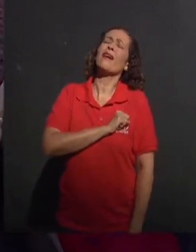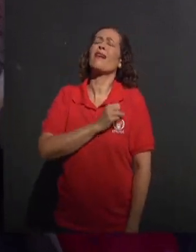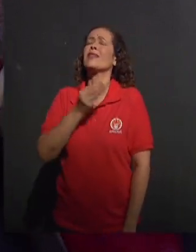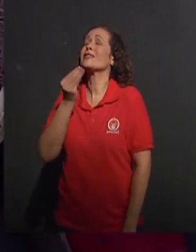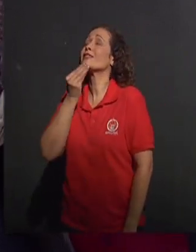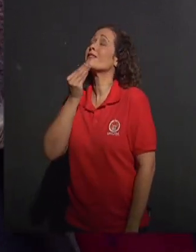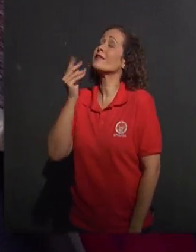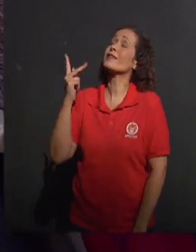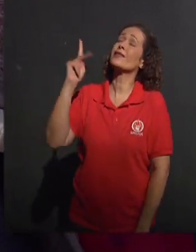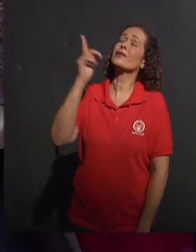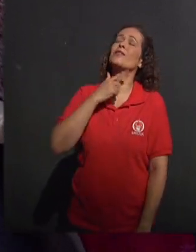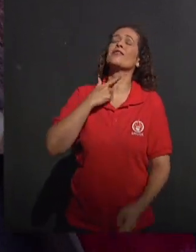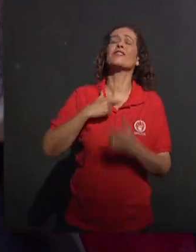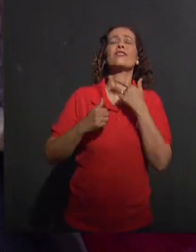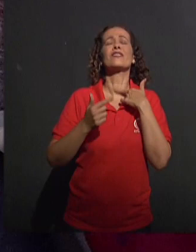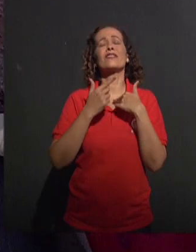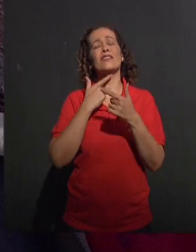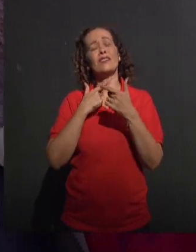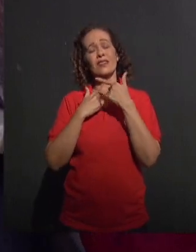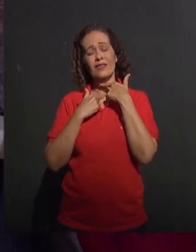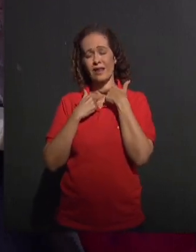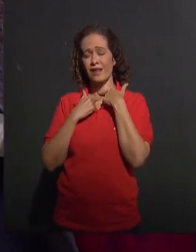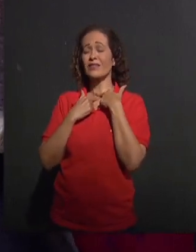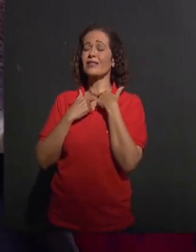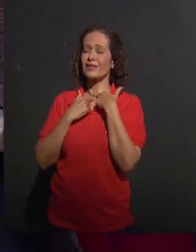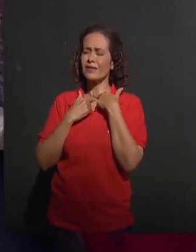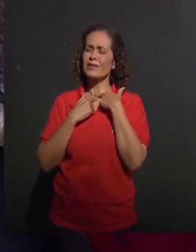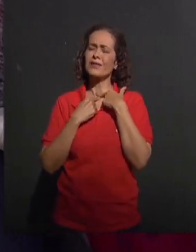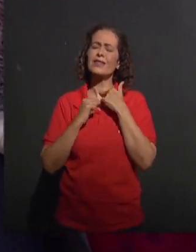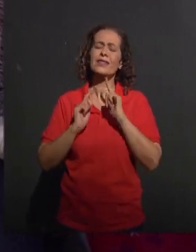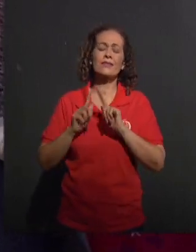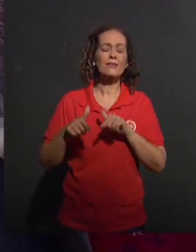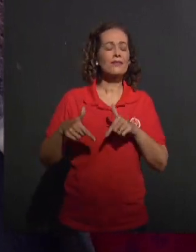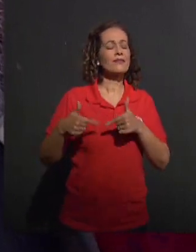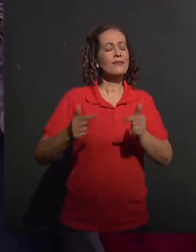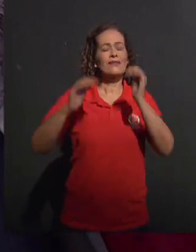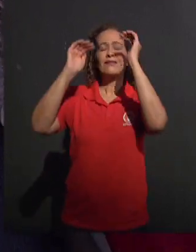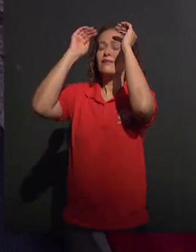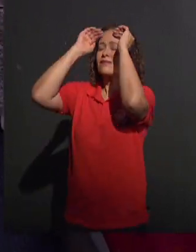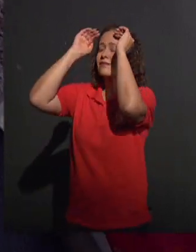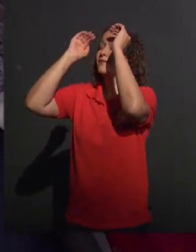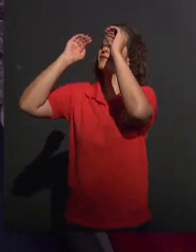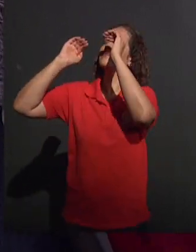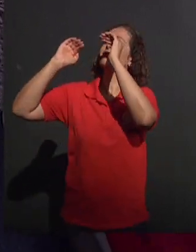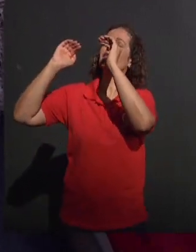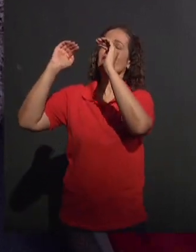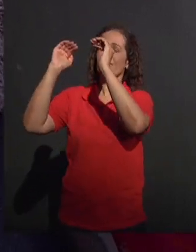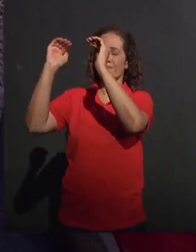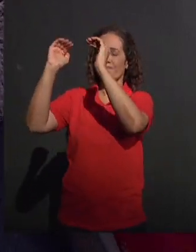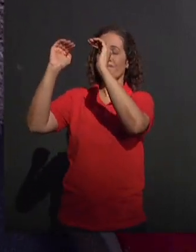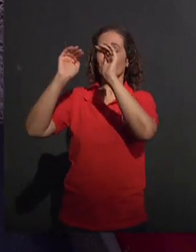Tua vontade e fazê-la com toda a dedicação. Mas, Senhor,